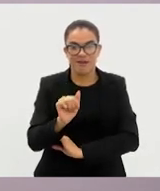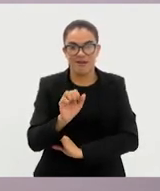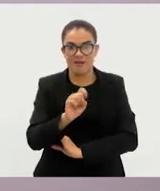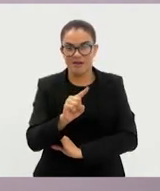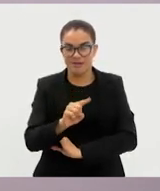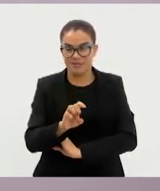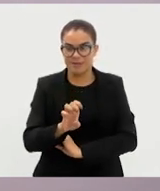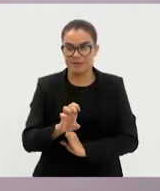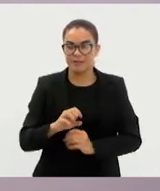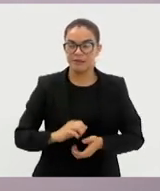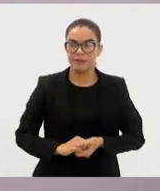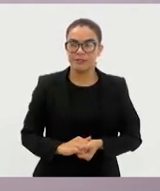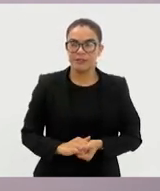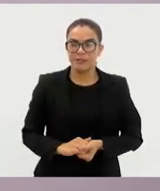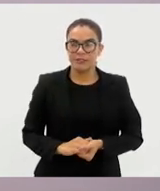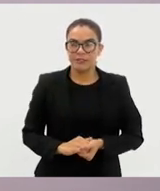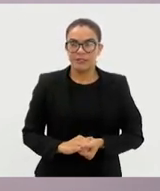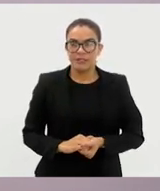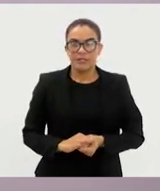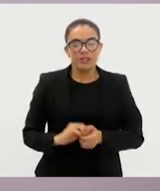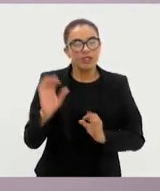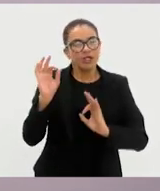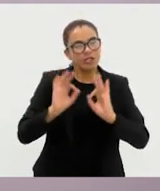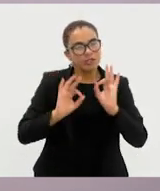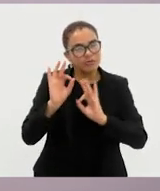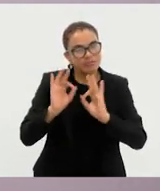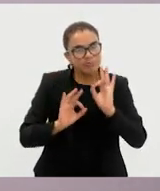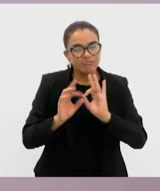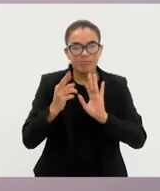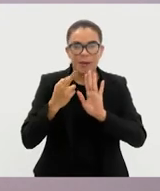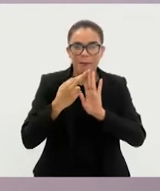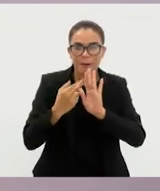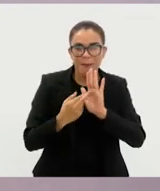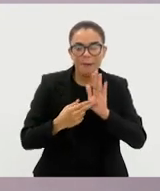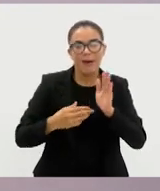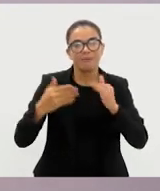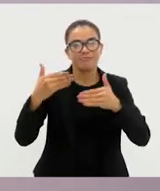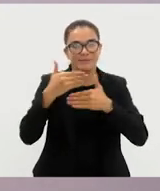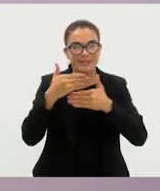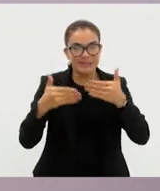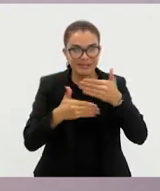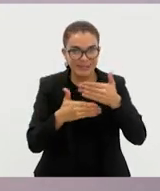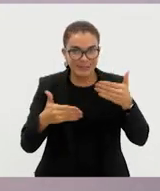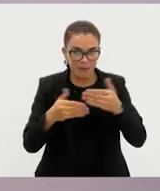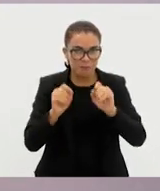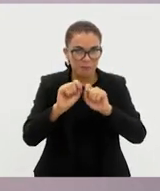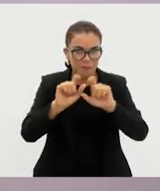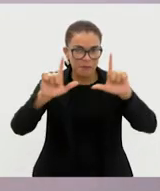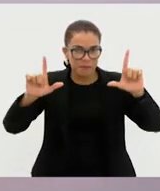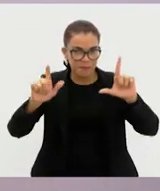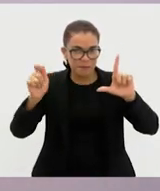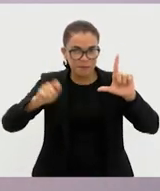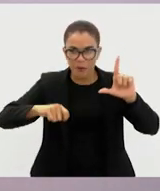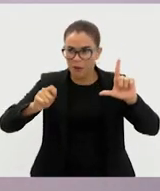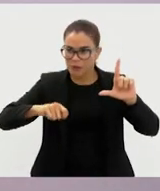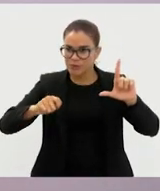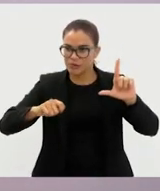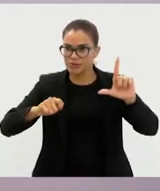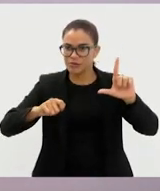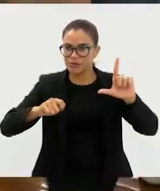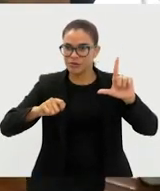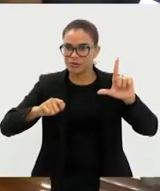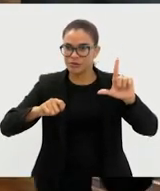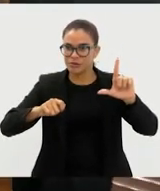LERJ. Nós preparamos um roteiro, uns slides, não sei se a gente pode projetá-los. Pode.